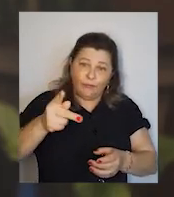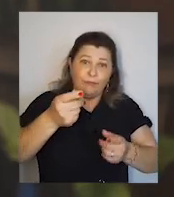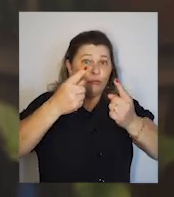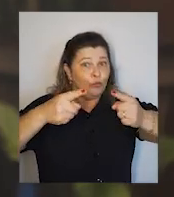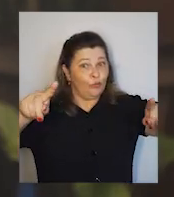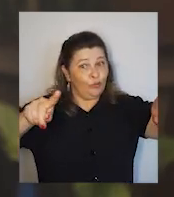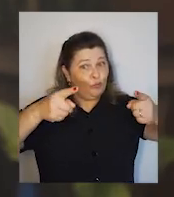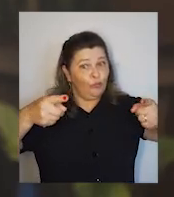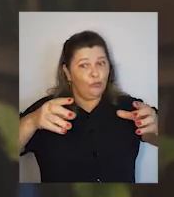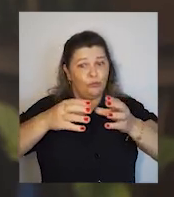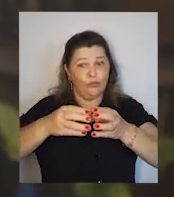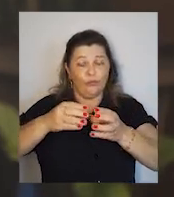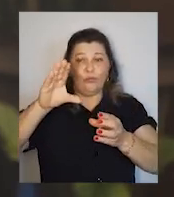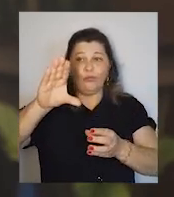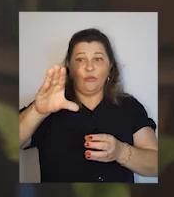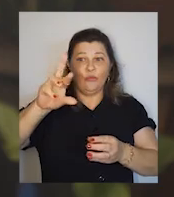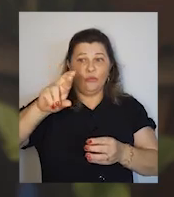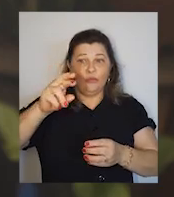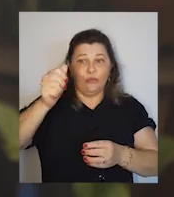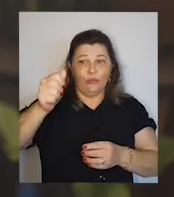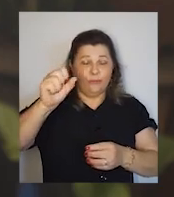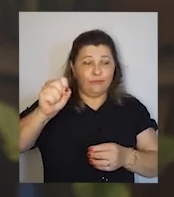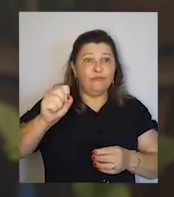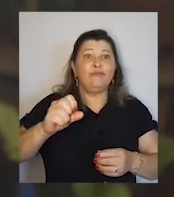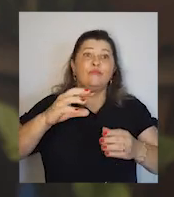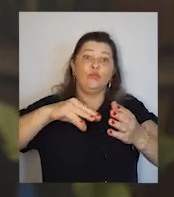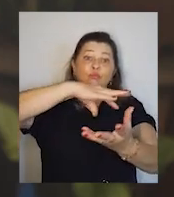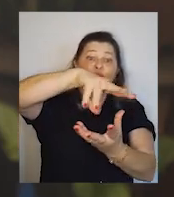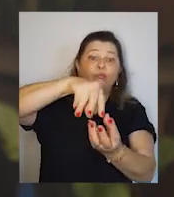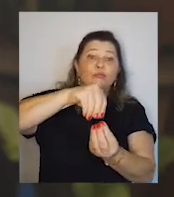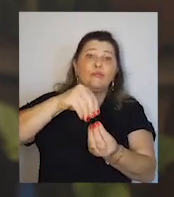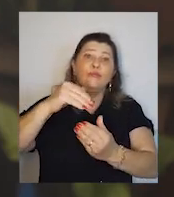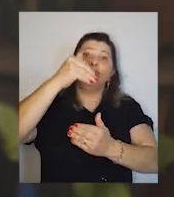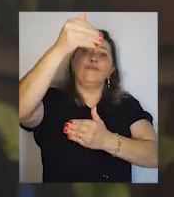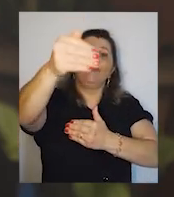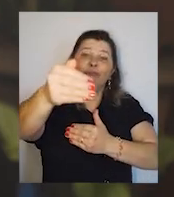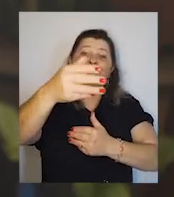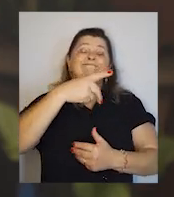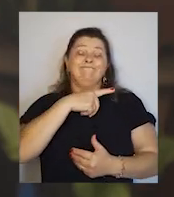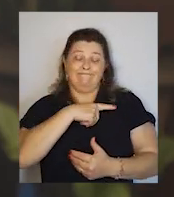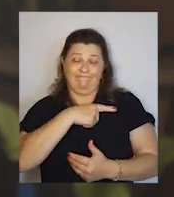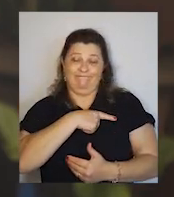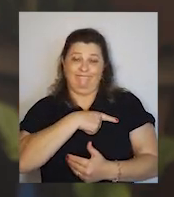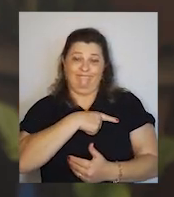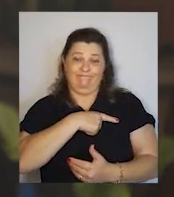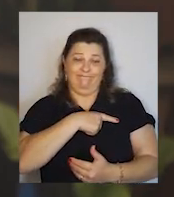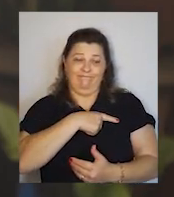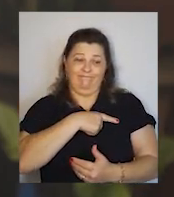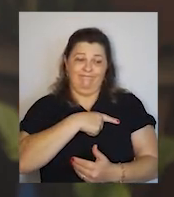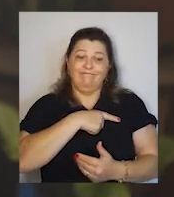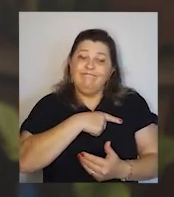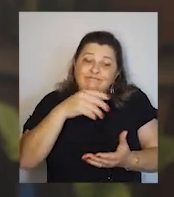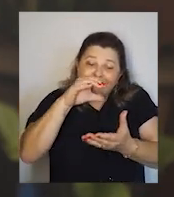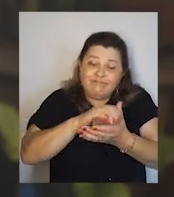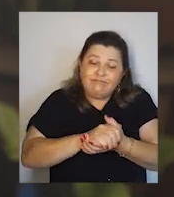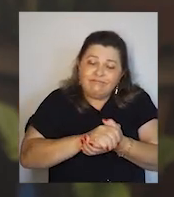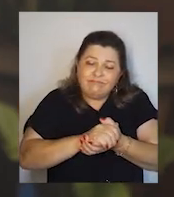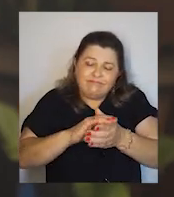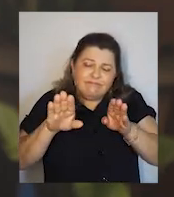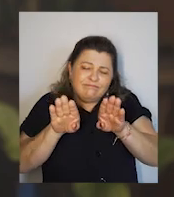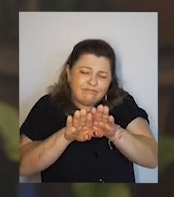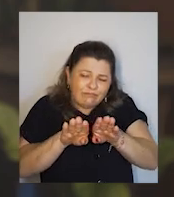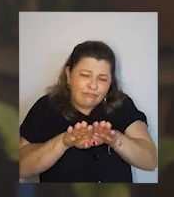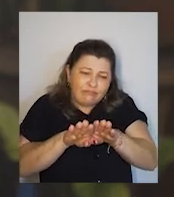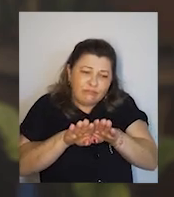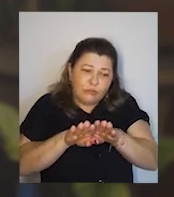ele aprendeu que o mundo de fora existe, não só o mundo de dentro. Porque nós éramos um casal